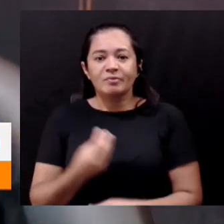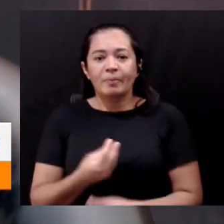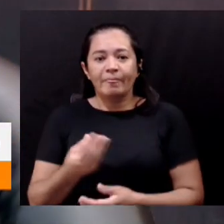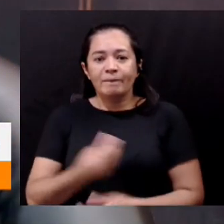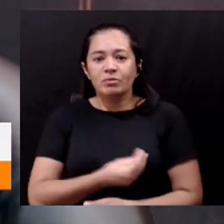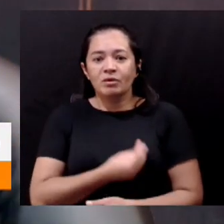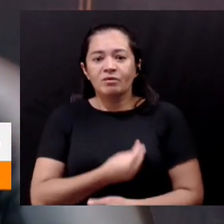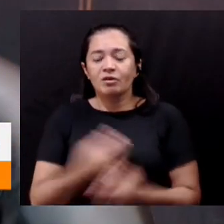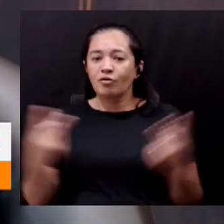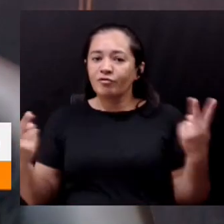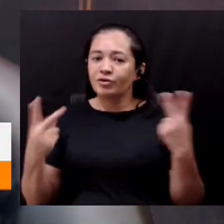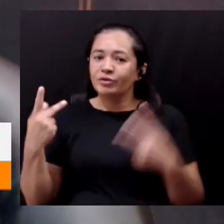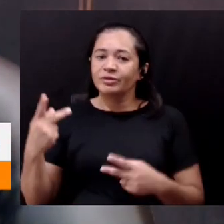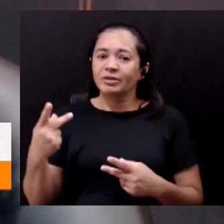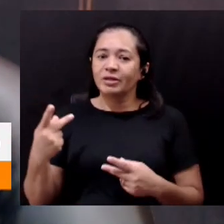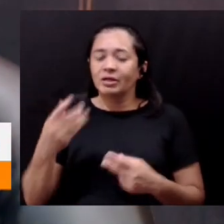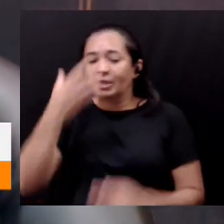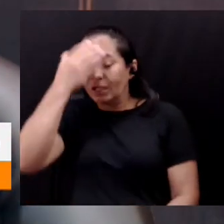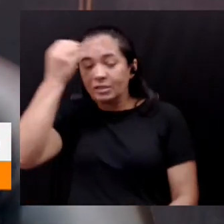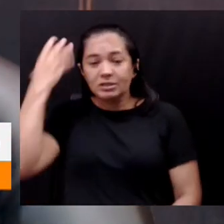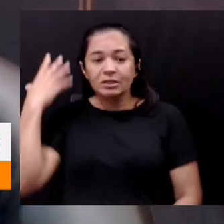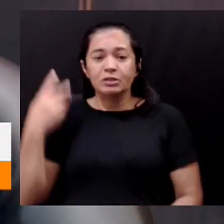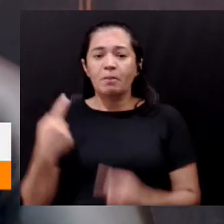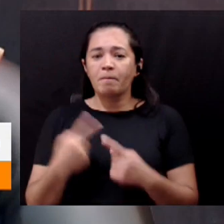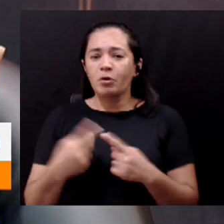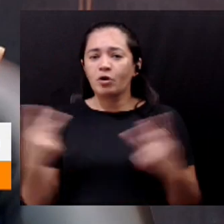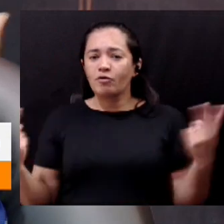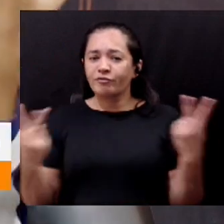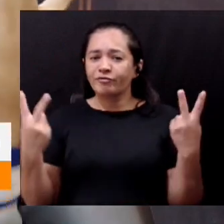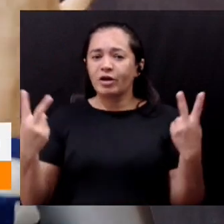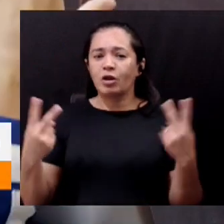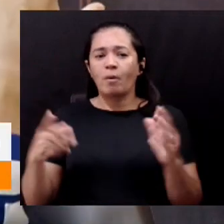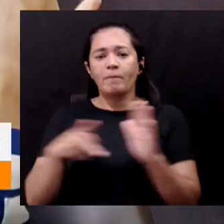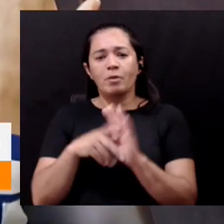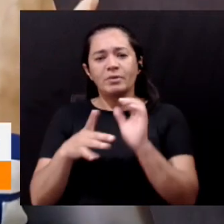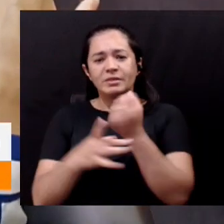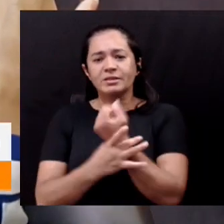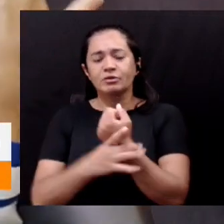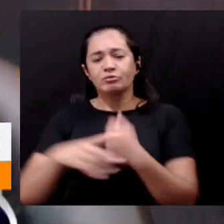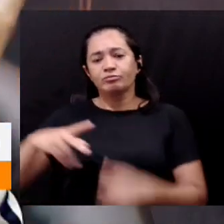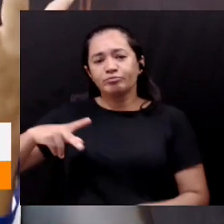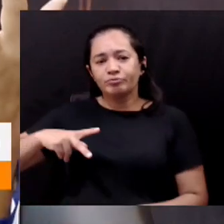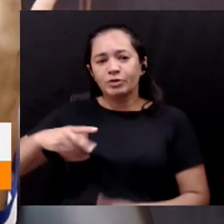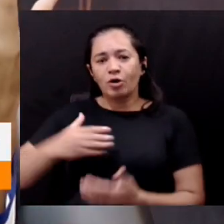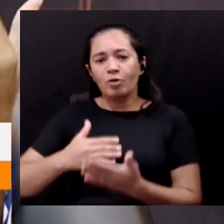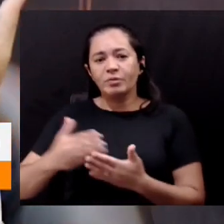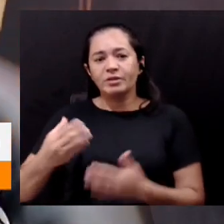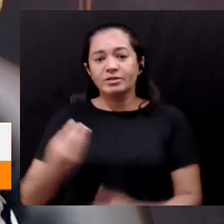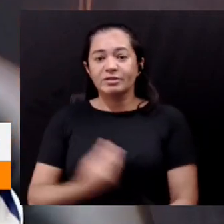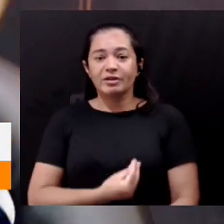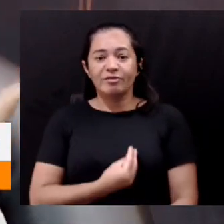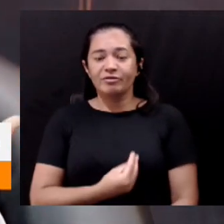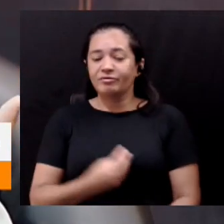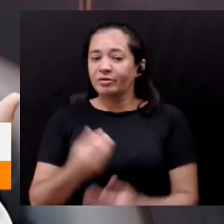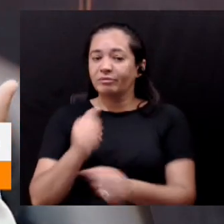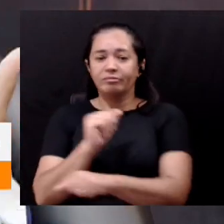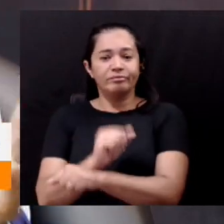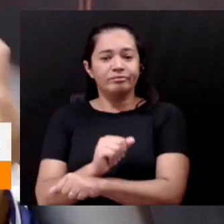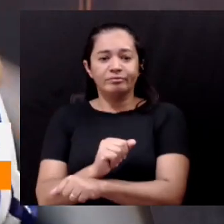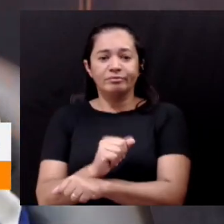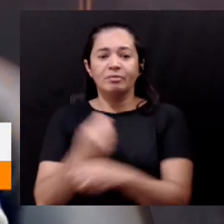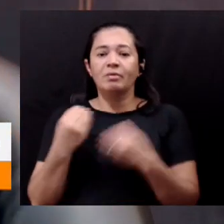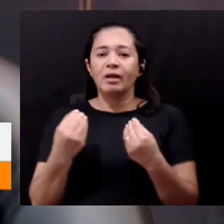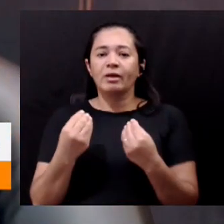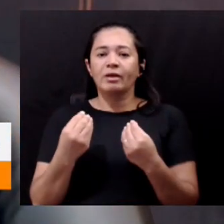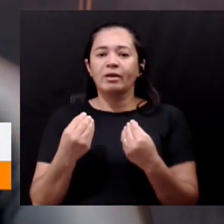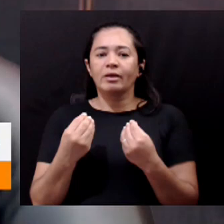importante, assim como o pertencimento, a segurança, e começam a deixar de viver a vida para agradar, para